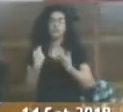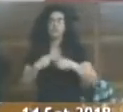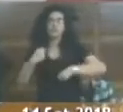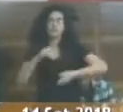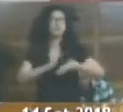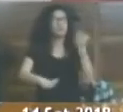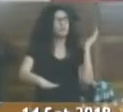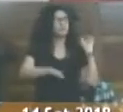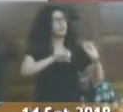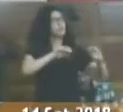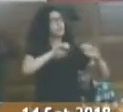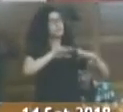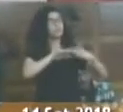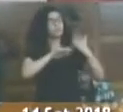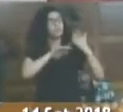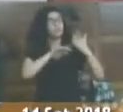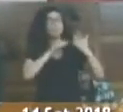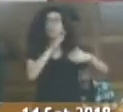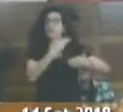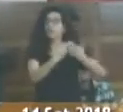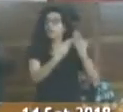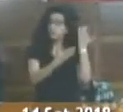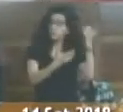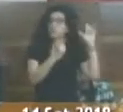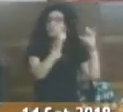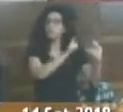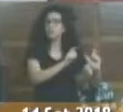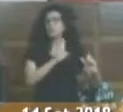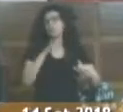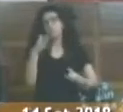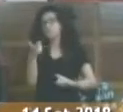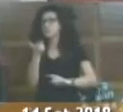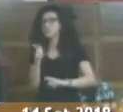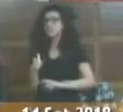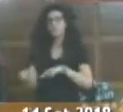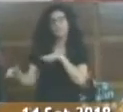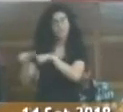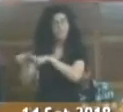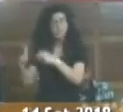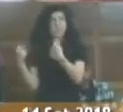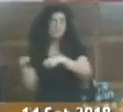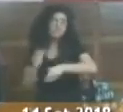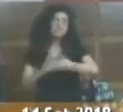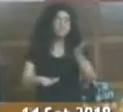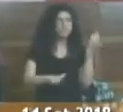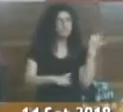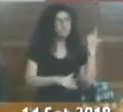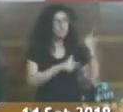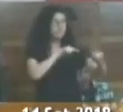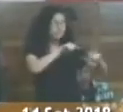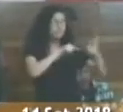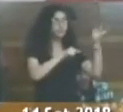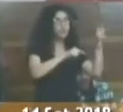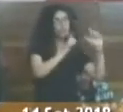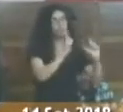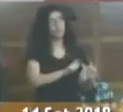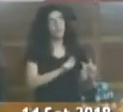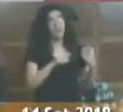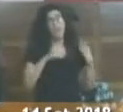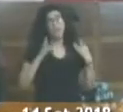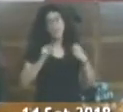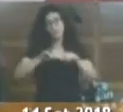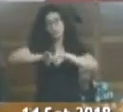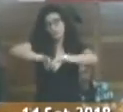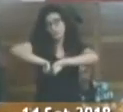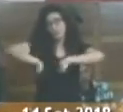estudar fora, né? Quando não tem emprego ou subemprego dentro da comunidade, a gente tem que sair para trabalhar fora. E tudo isso afasta a gente da